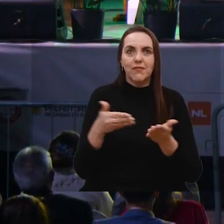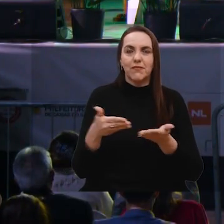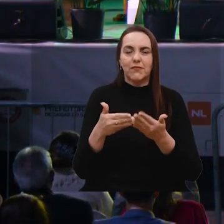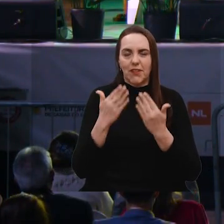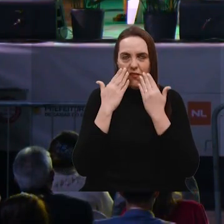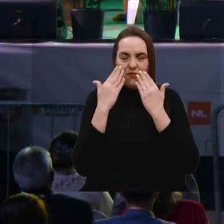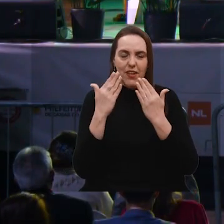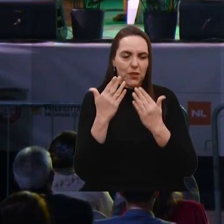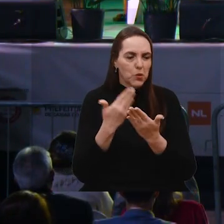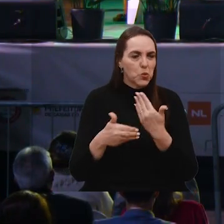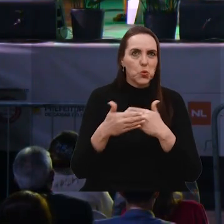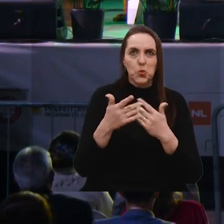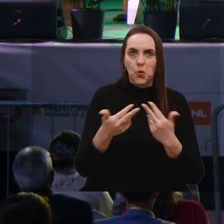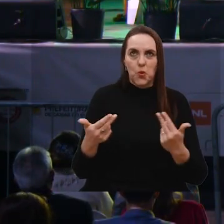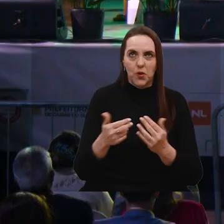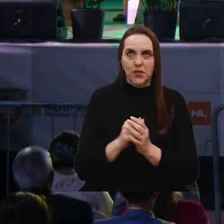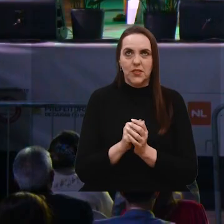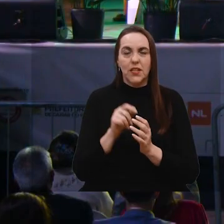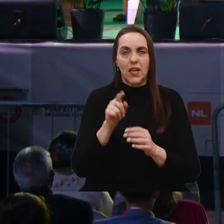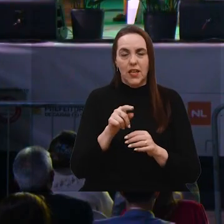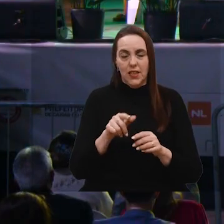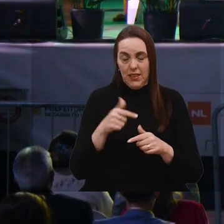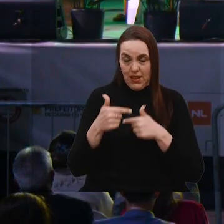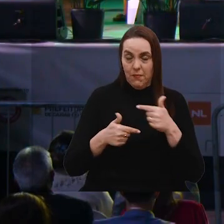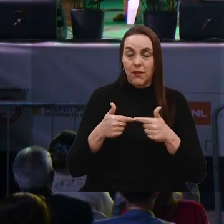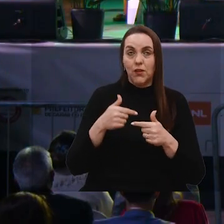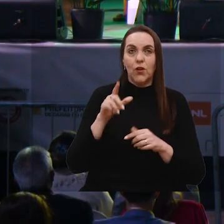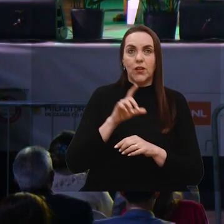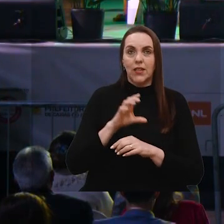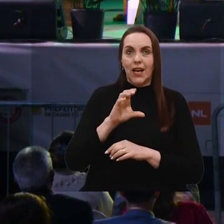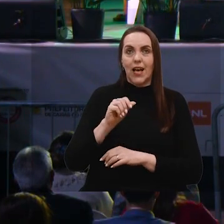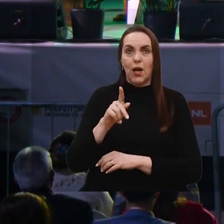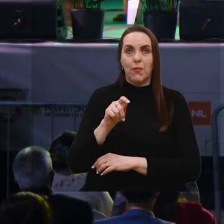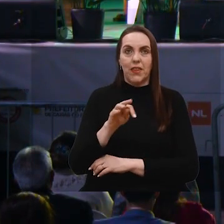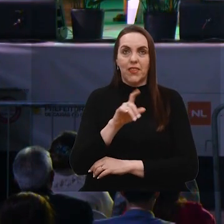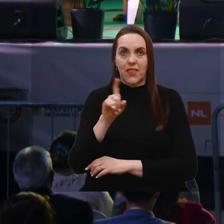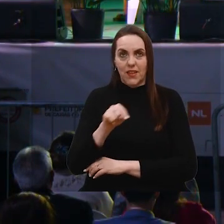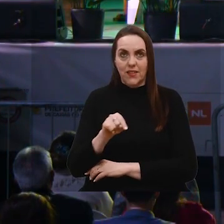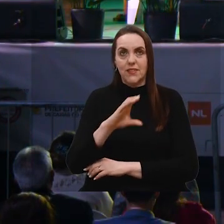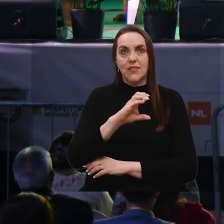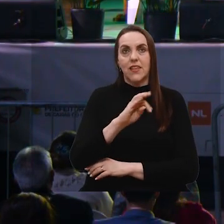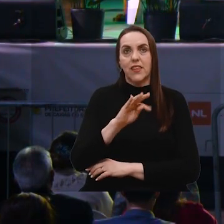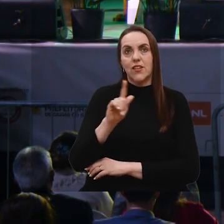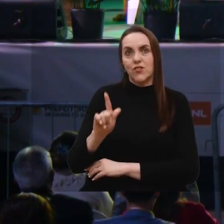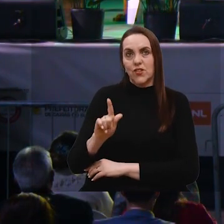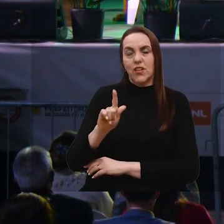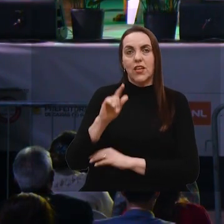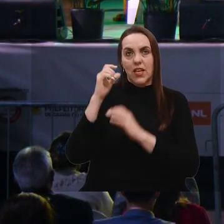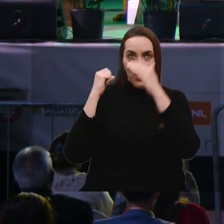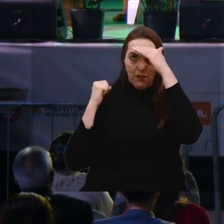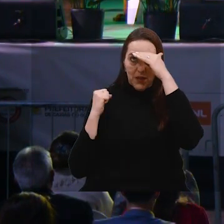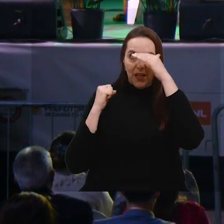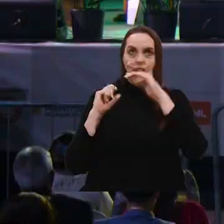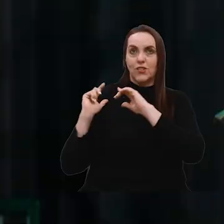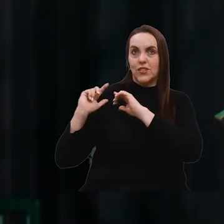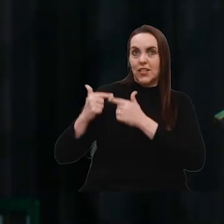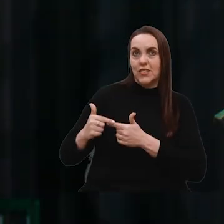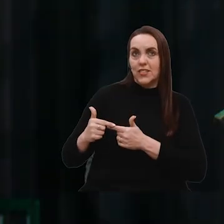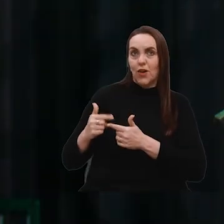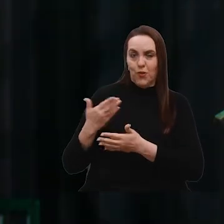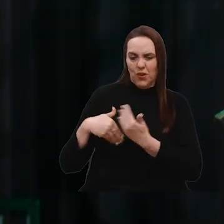incansavelmente, segue atuando em muitas frentes. Rubens foi sota capataz do CTG Imigrantes e Tradição, onde tudo